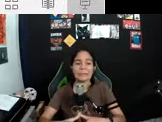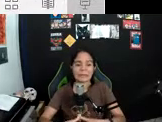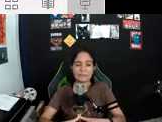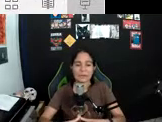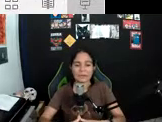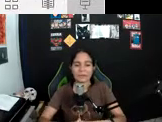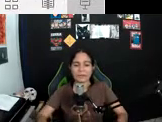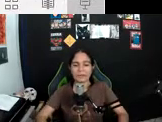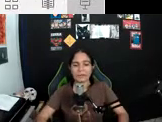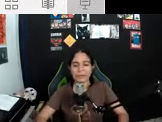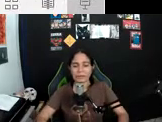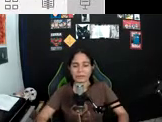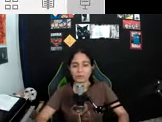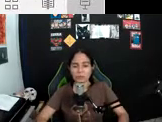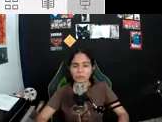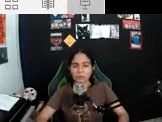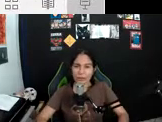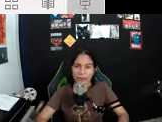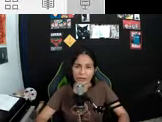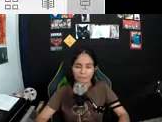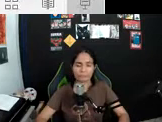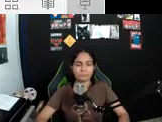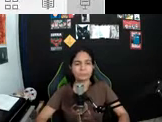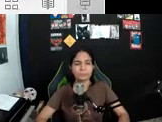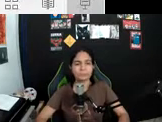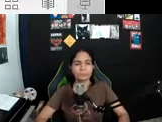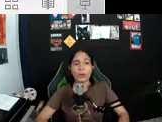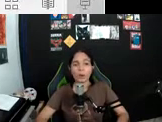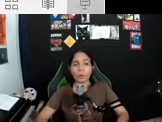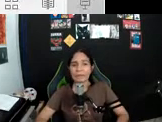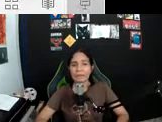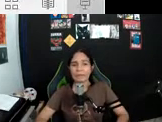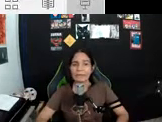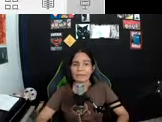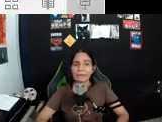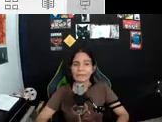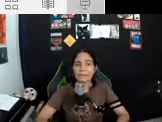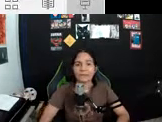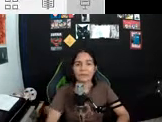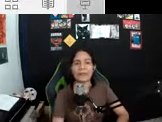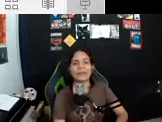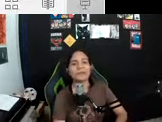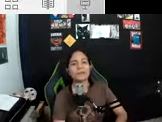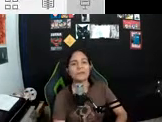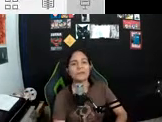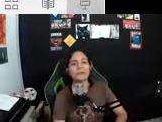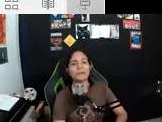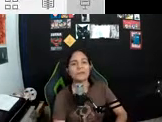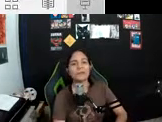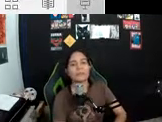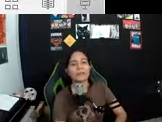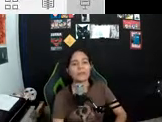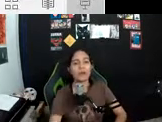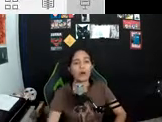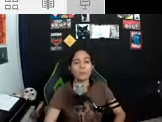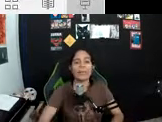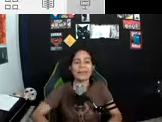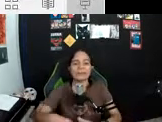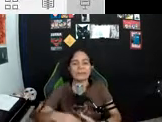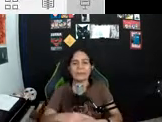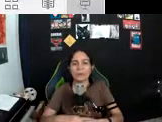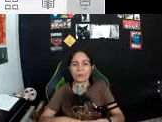e demais empresas registradas nos Corém. Considerando que as entidades e os profissionais de enfermagem